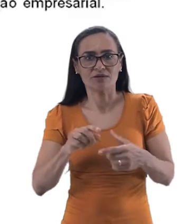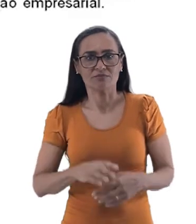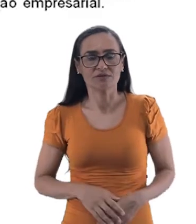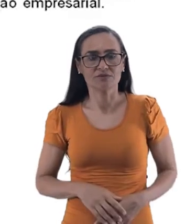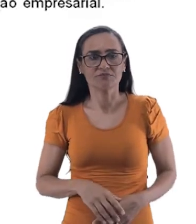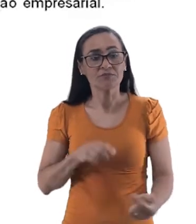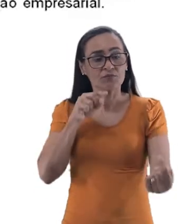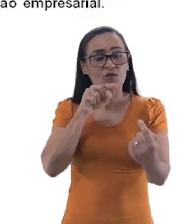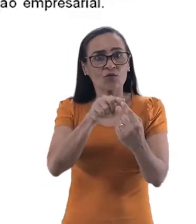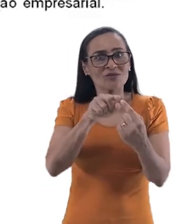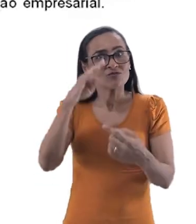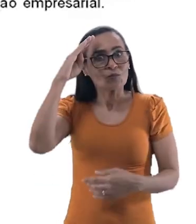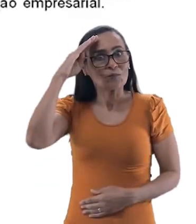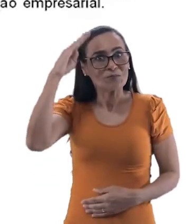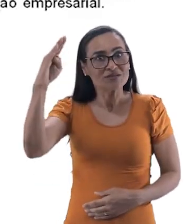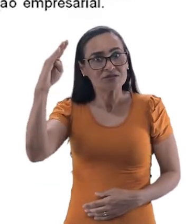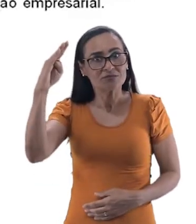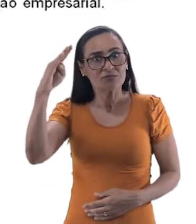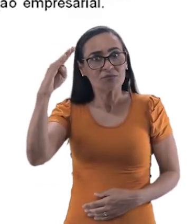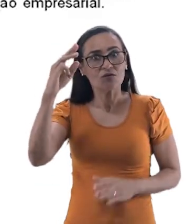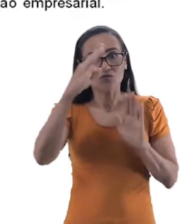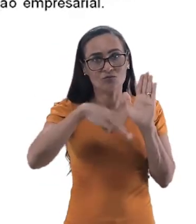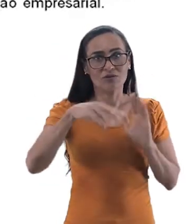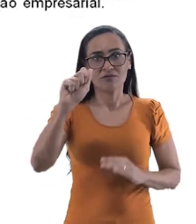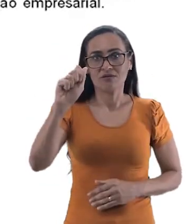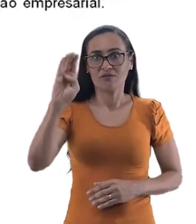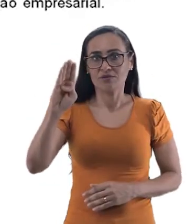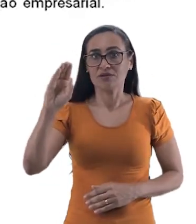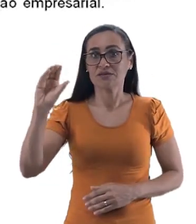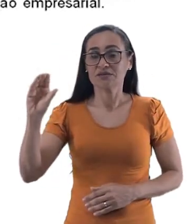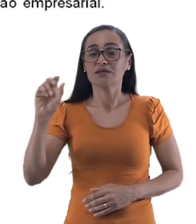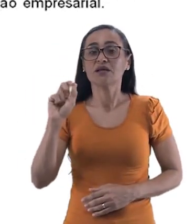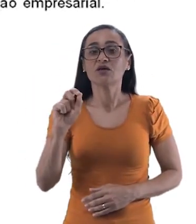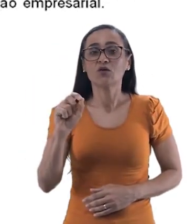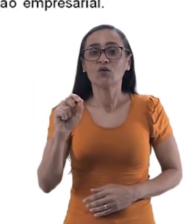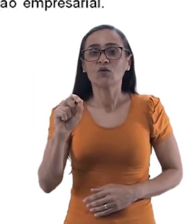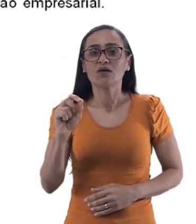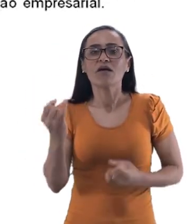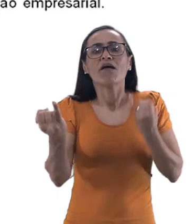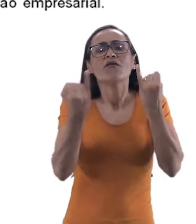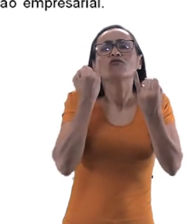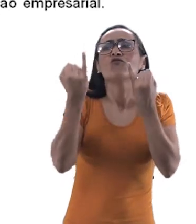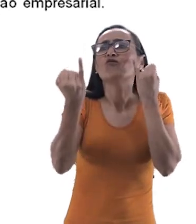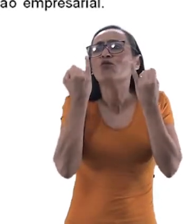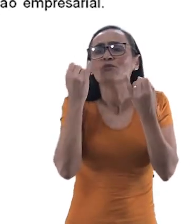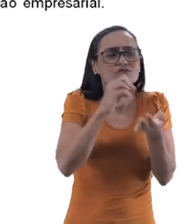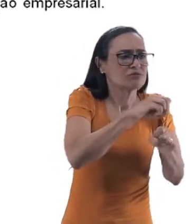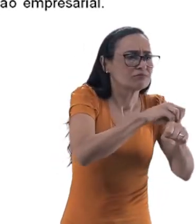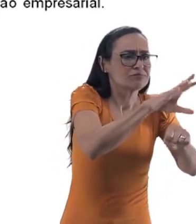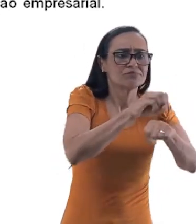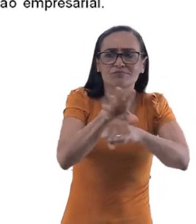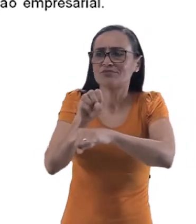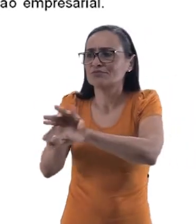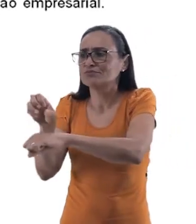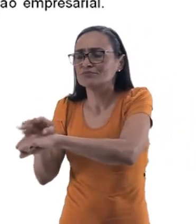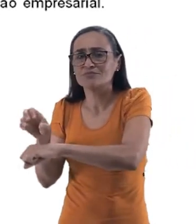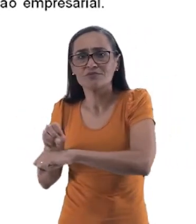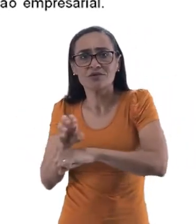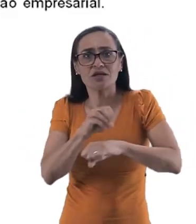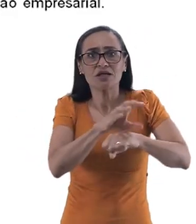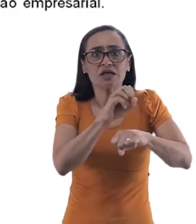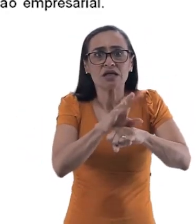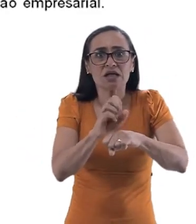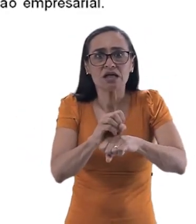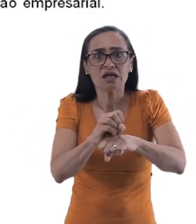O objetivo principal do custeio ABC é gerar informações, ser capaz de